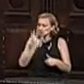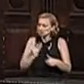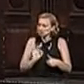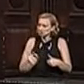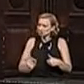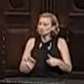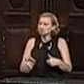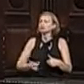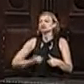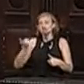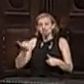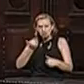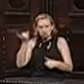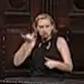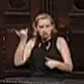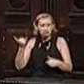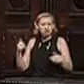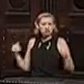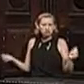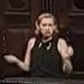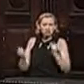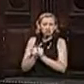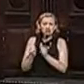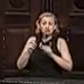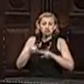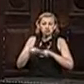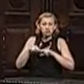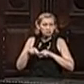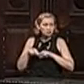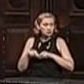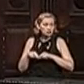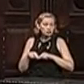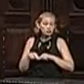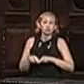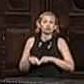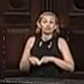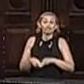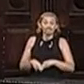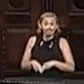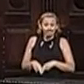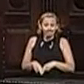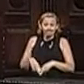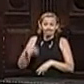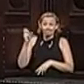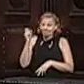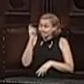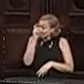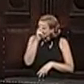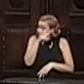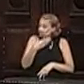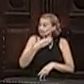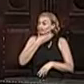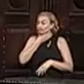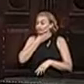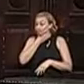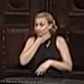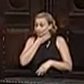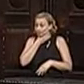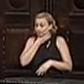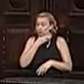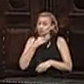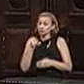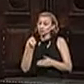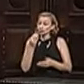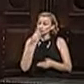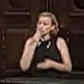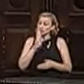É importante que isso fique claro, pois a situação é dramática, o que foi prometido não foi entregue e